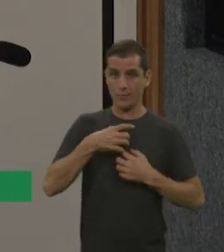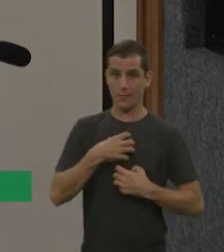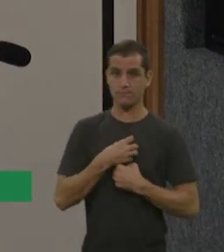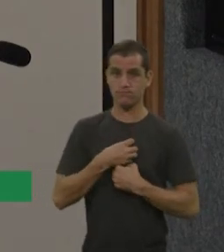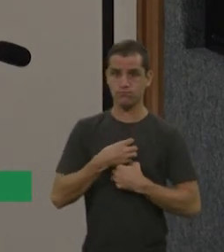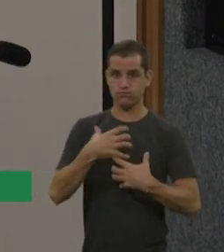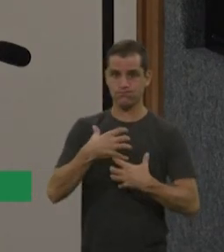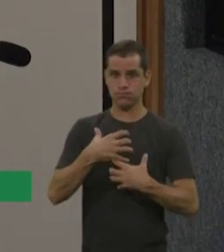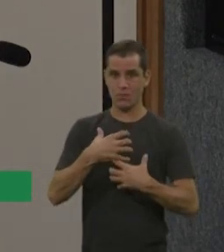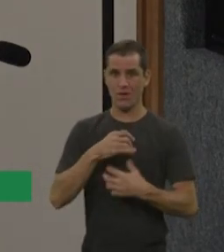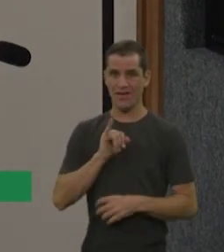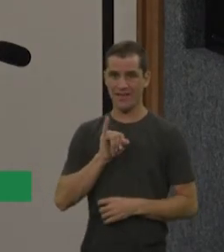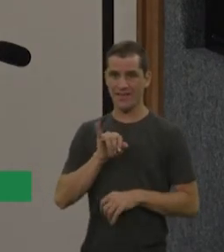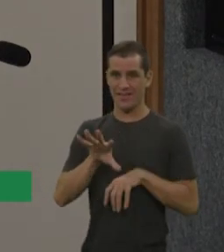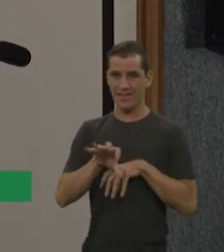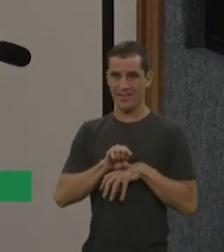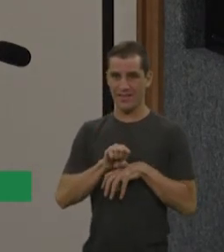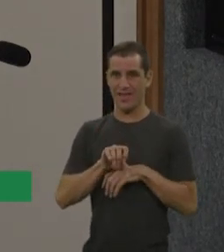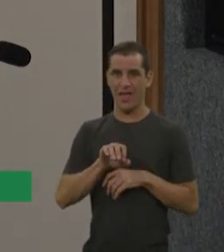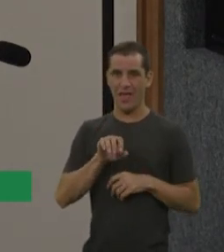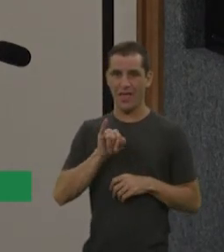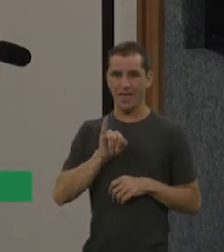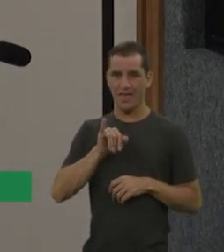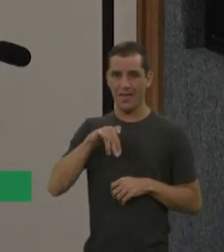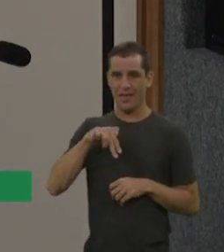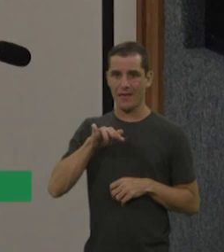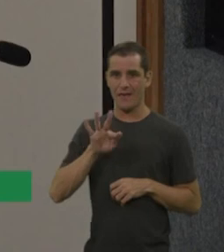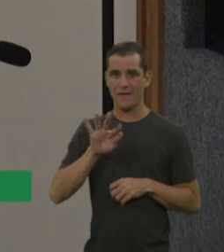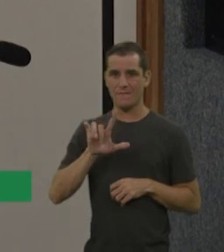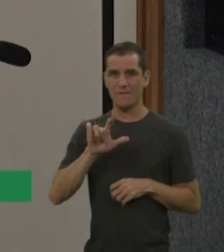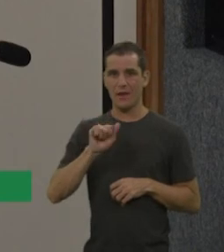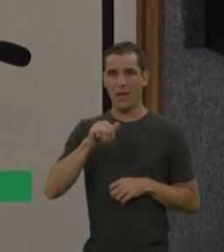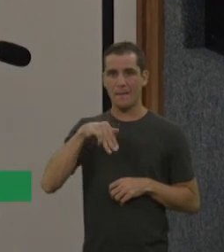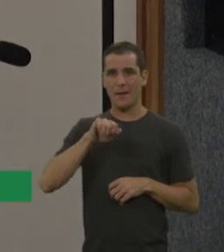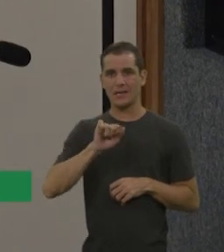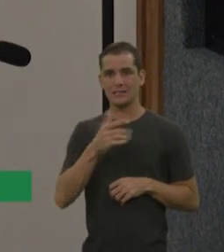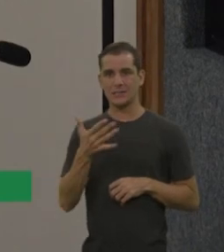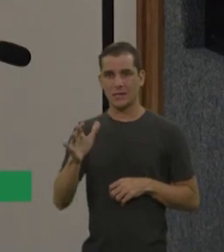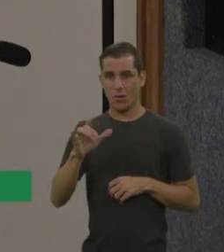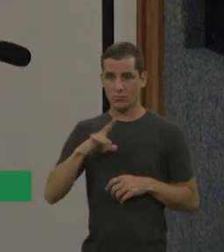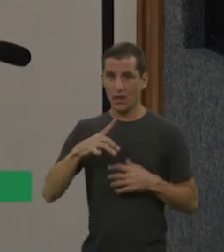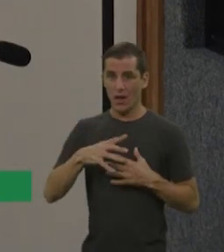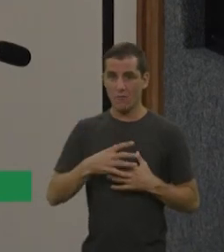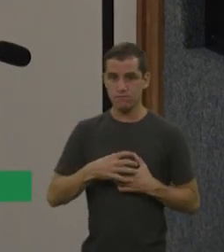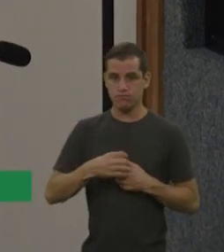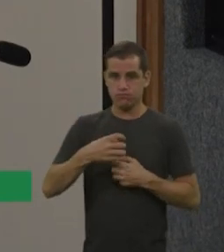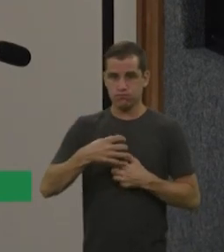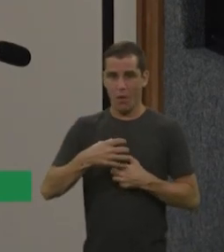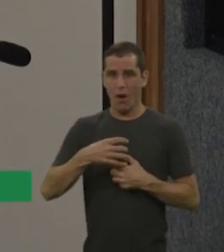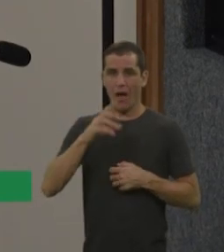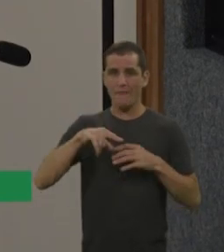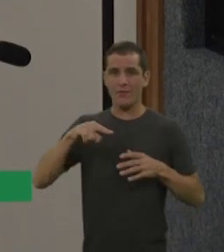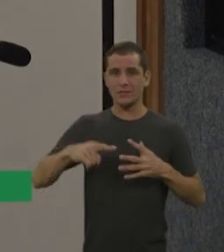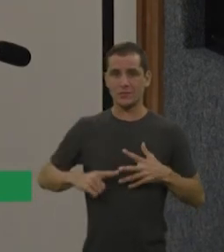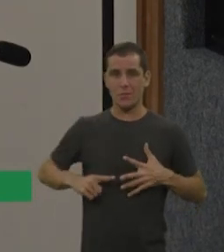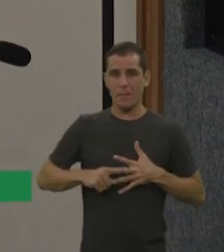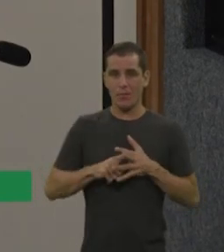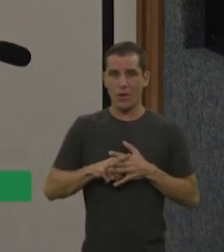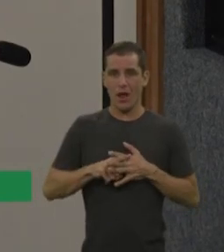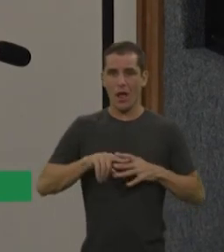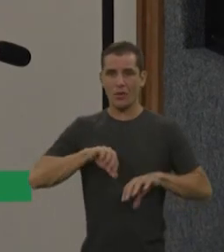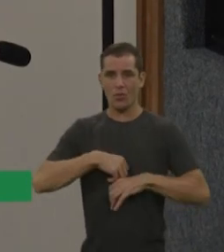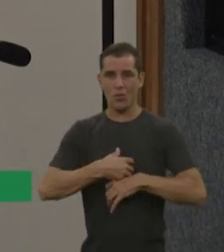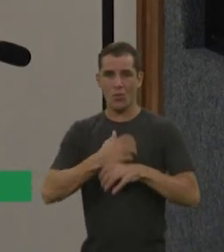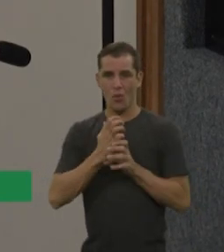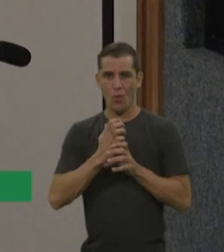no osso. Então, tem uma destruição óssea, os pacientes fazem buracos no osso, fazem fraturas de repetição, uma fragilidade óssea muito